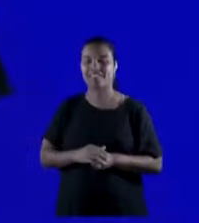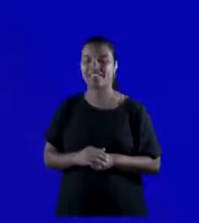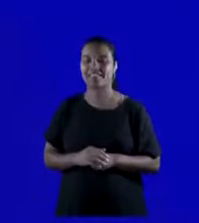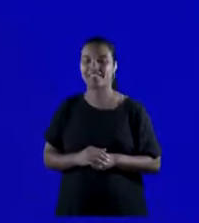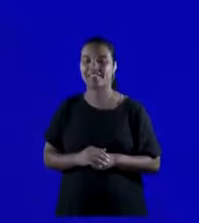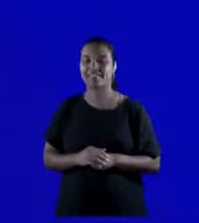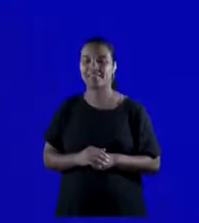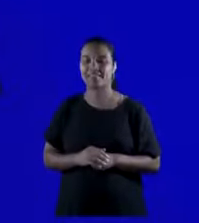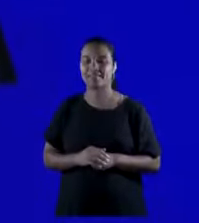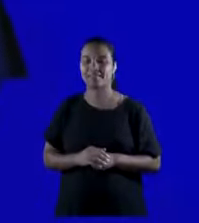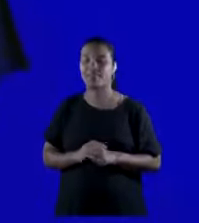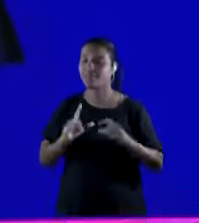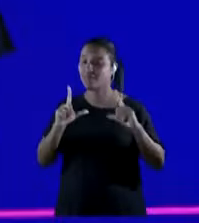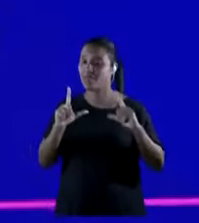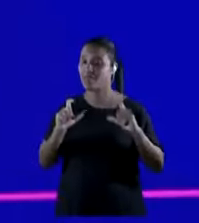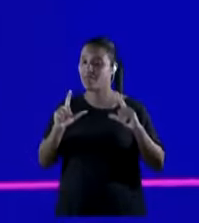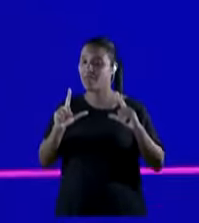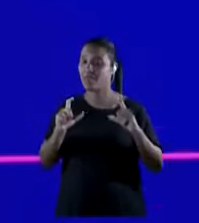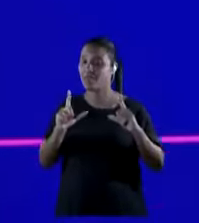Aqui, ó, pra vocês tirarem a foto.